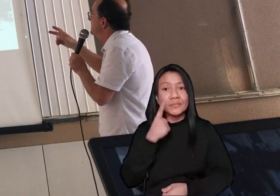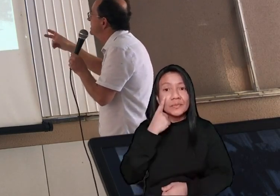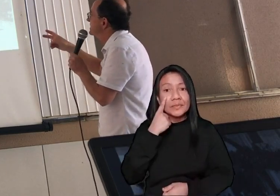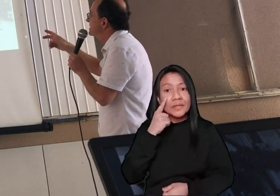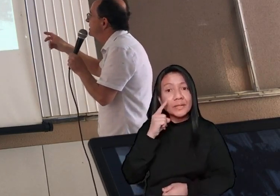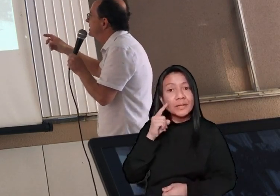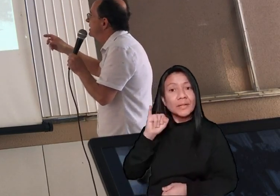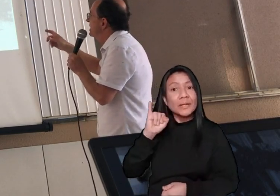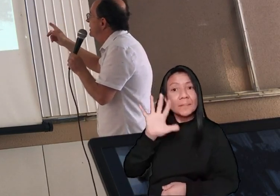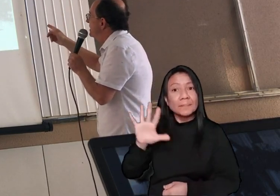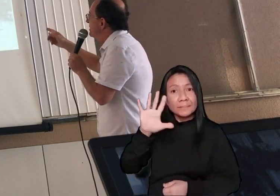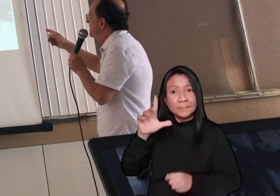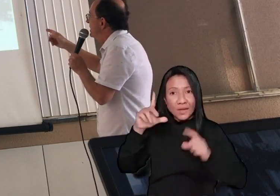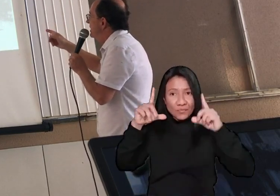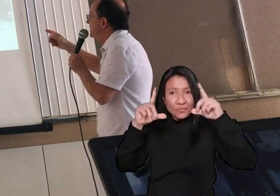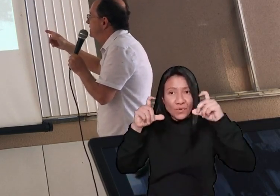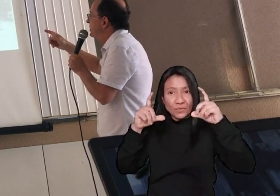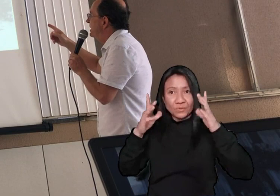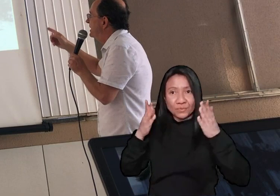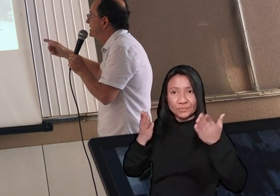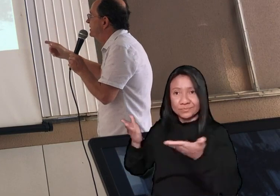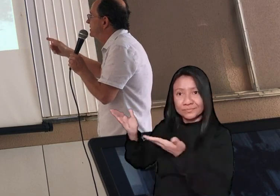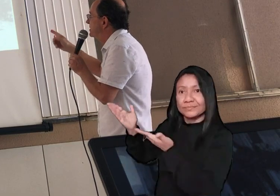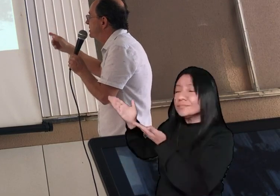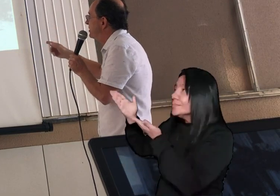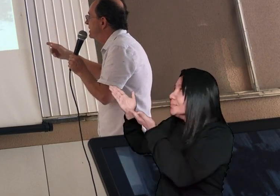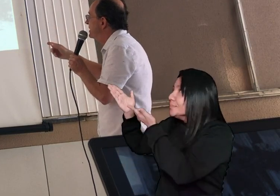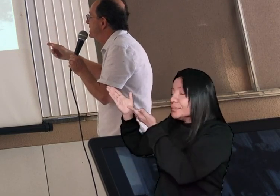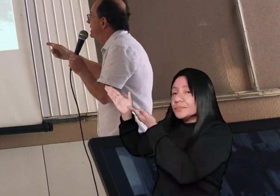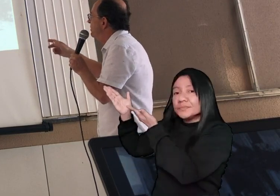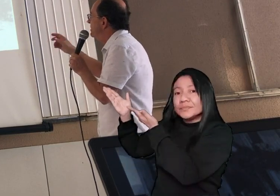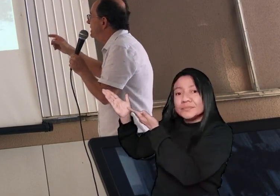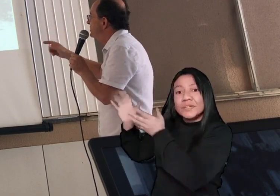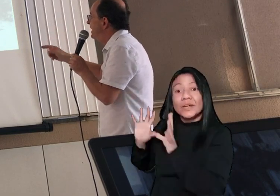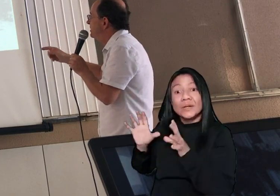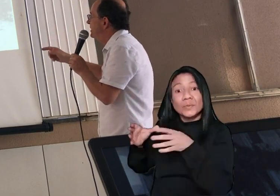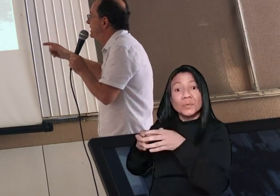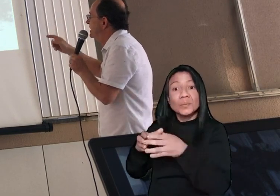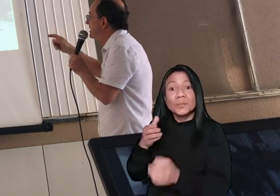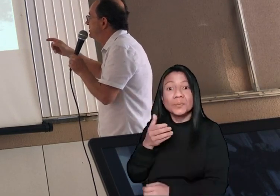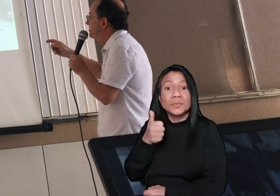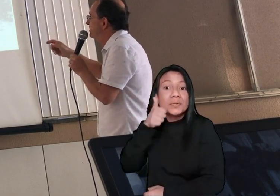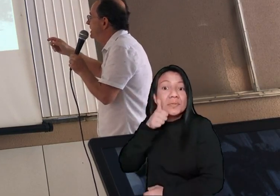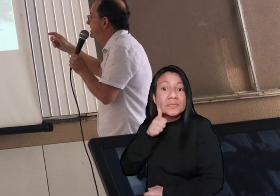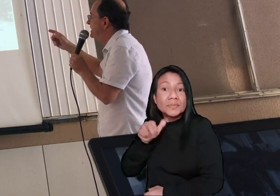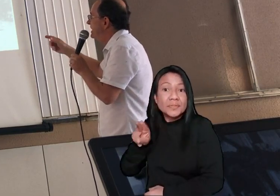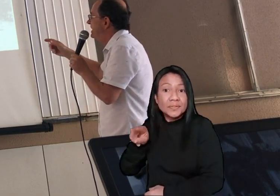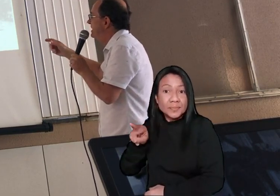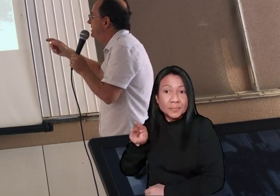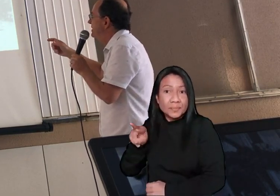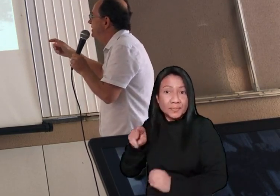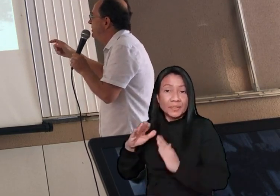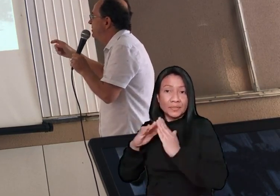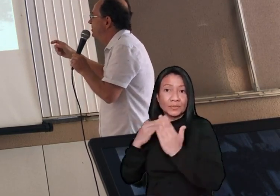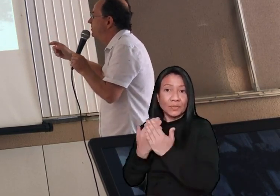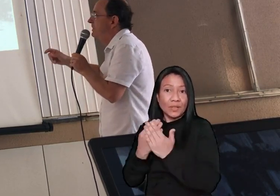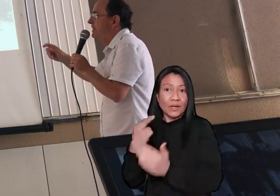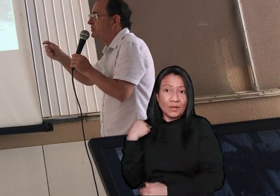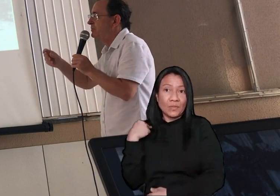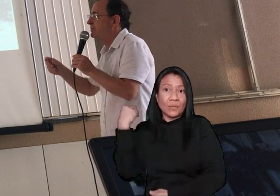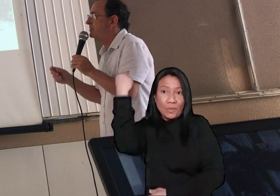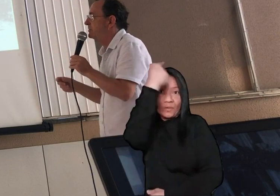as irmãs escolares de Nossa Senhora, quando elas vieram para instalar